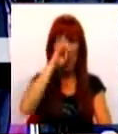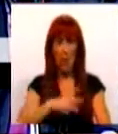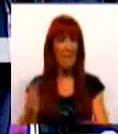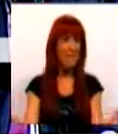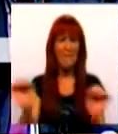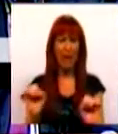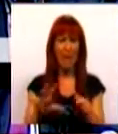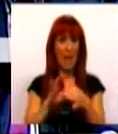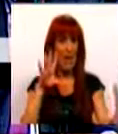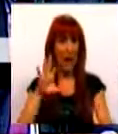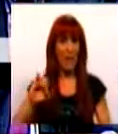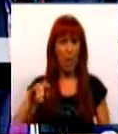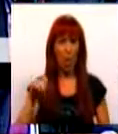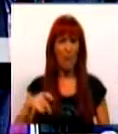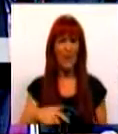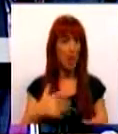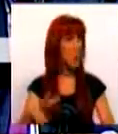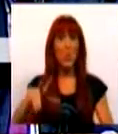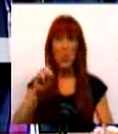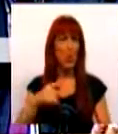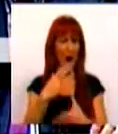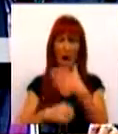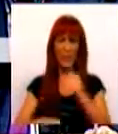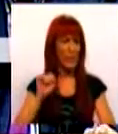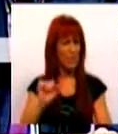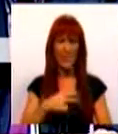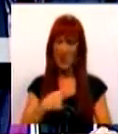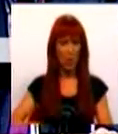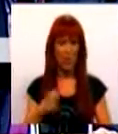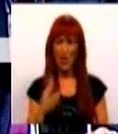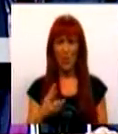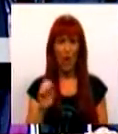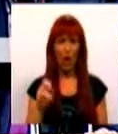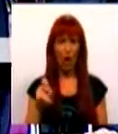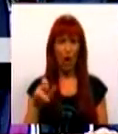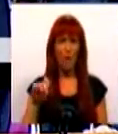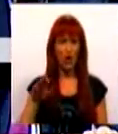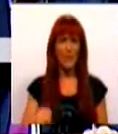nada tiveram a ver com a OPA e, segundo, nunca foi advogado da China Three Gorges. Muito obrigado.